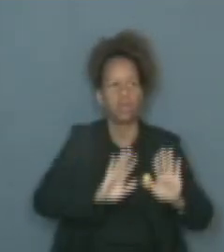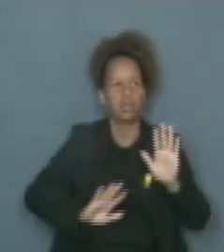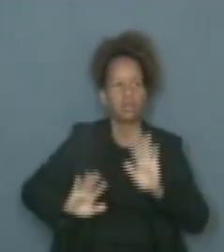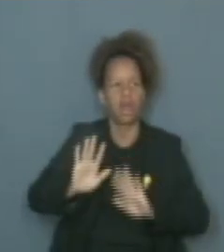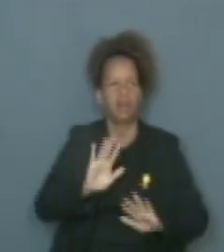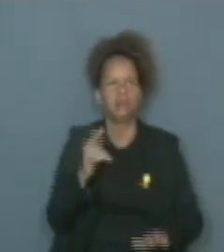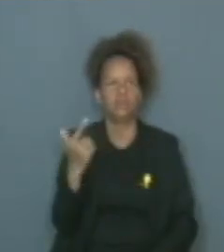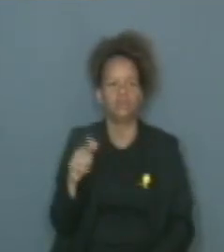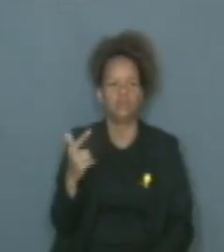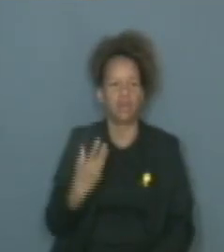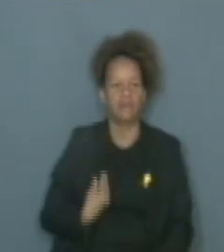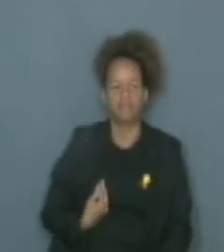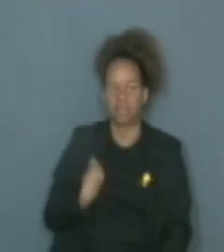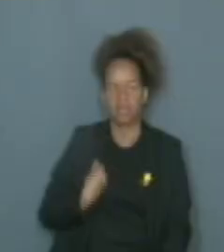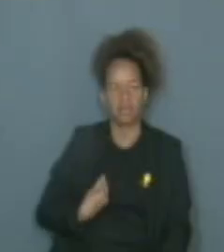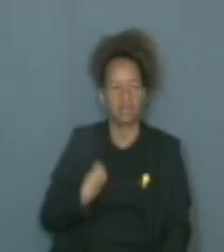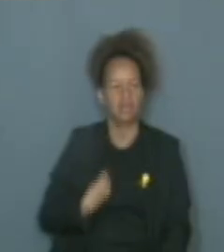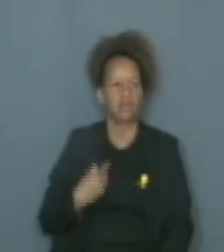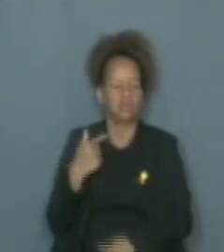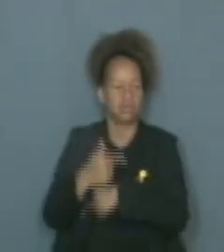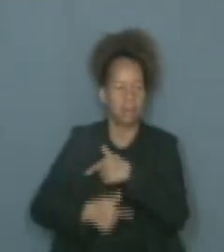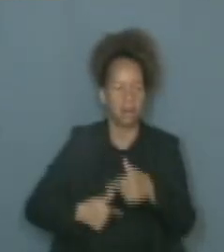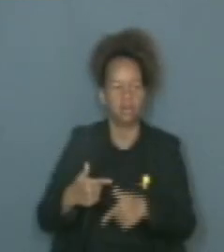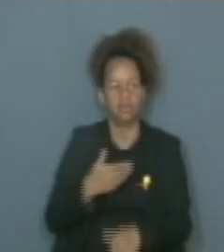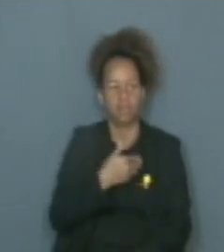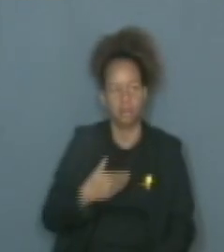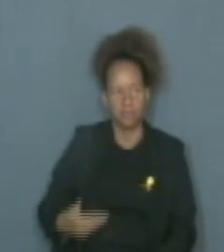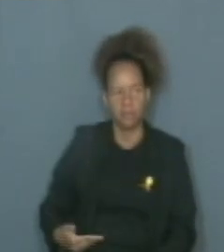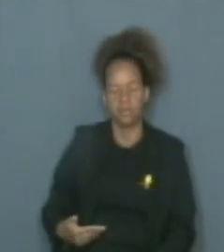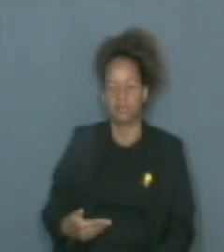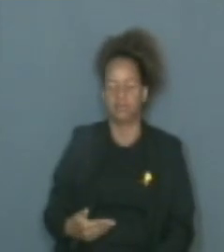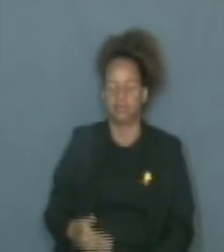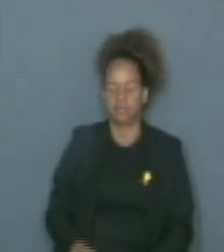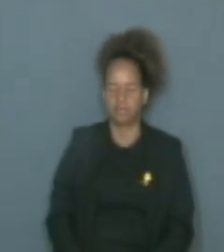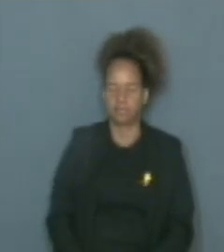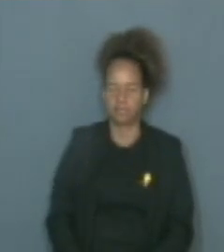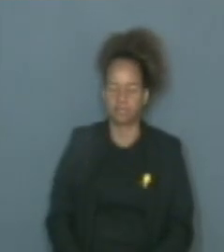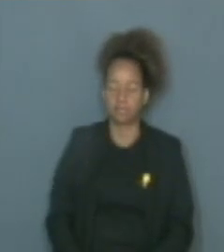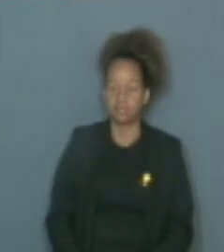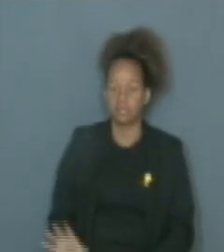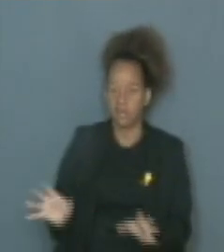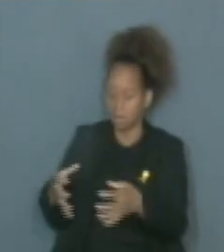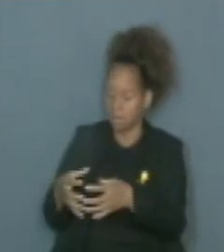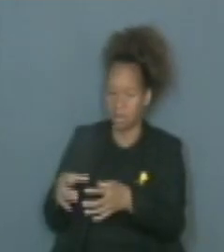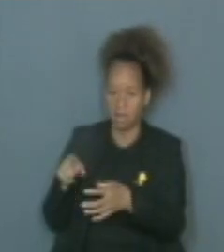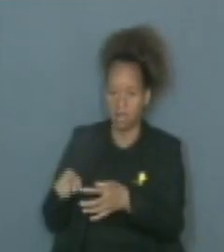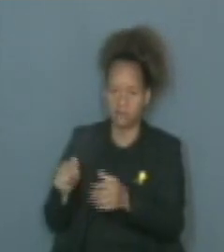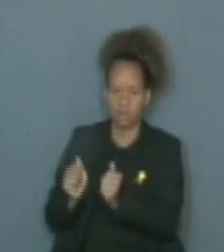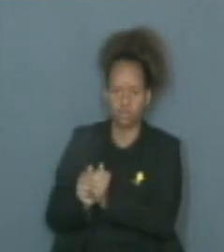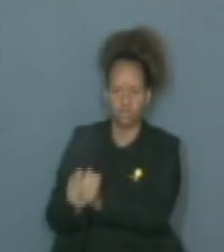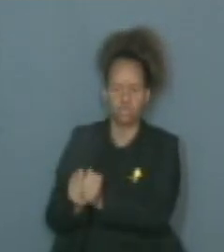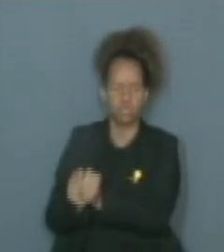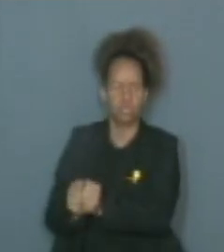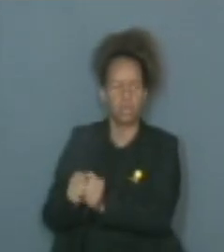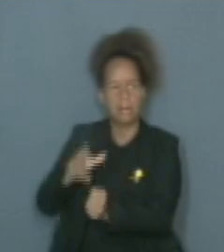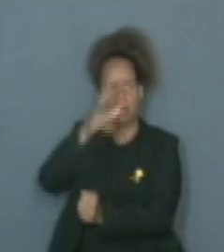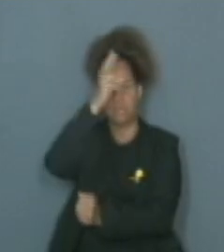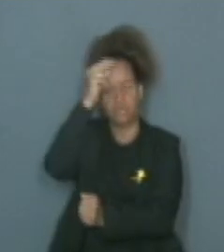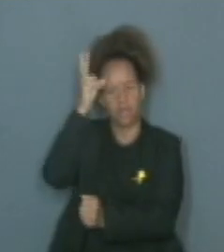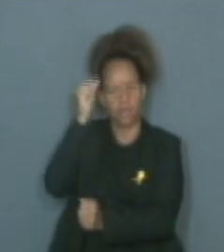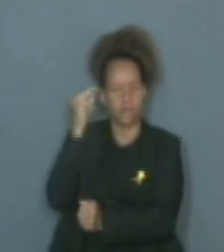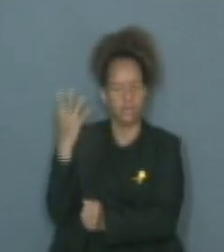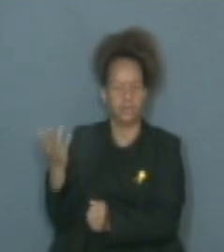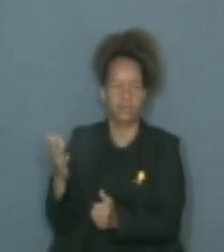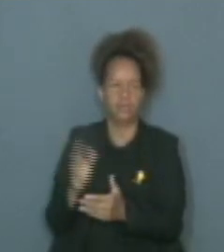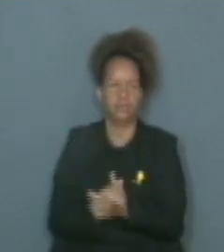cuidado com a vida dos servidores públicos, daqueles que, inclusive, vereadores, caminham lado a lado com o prefeito.